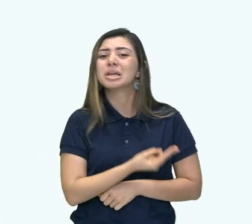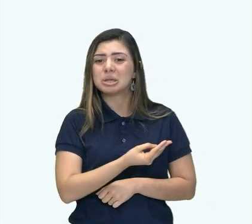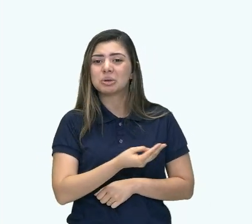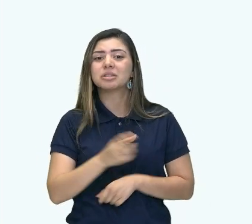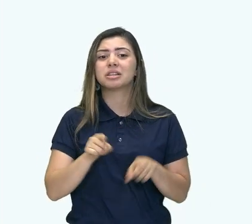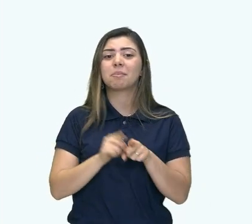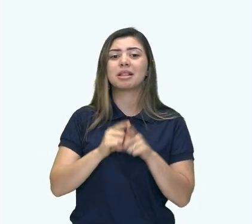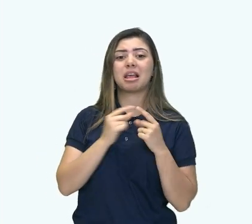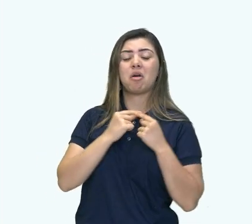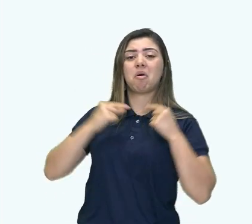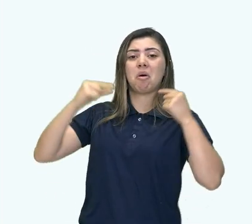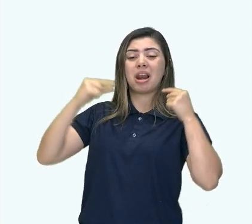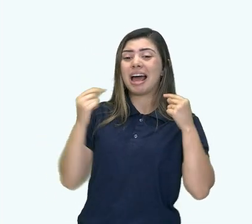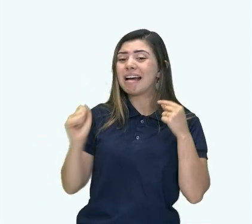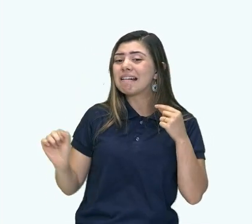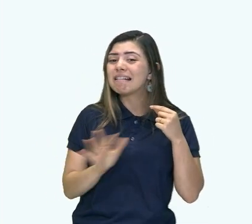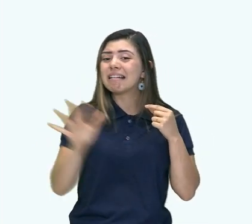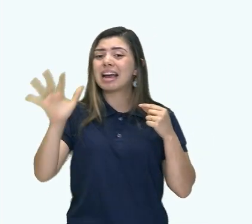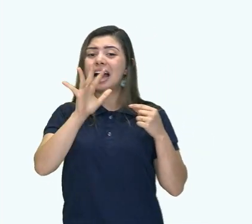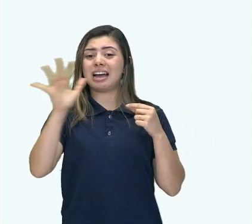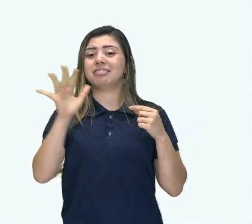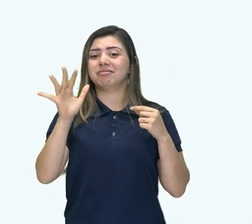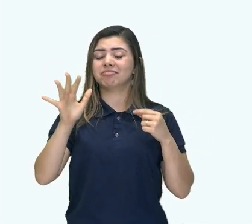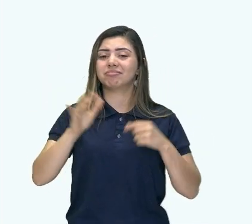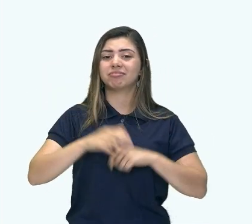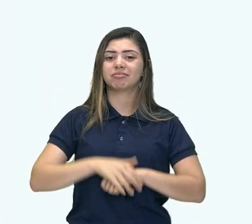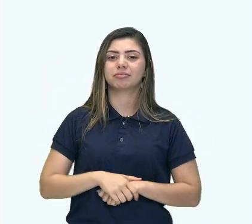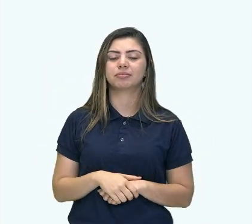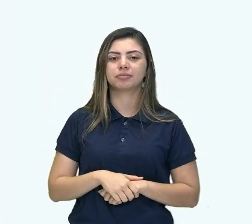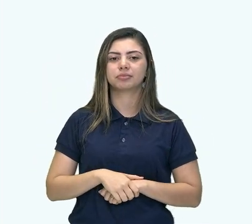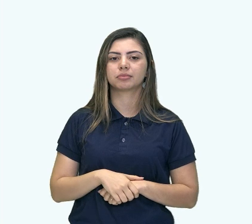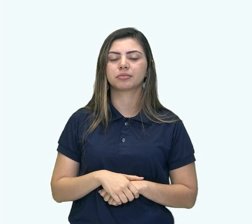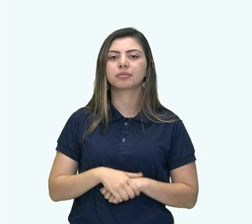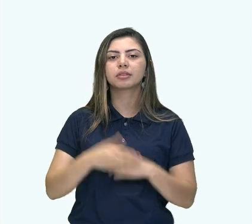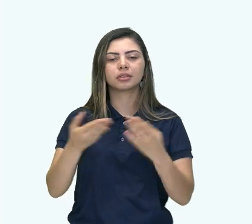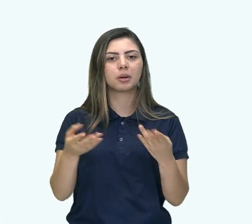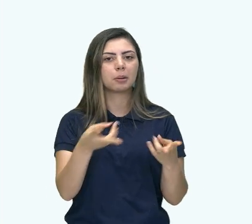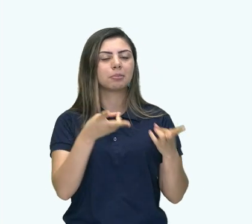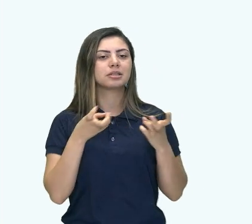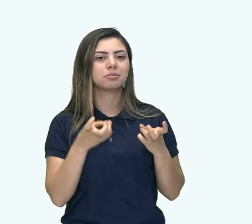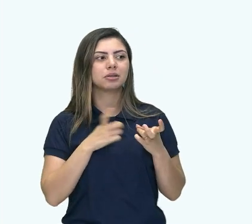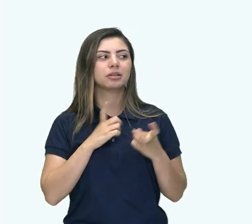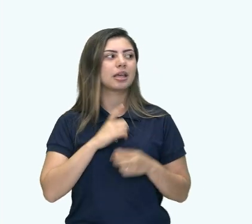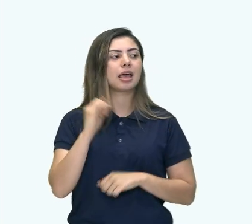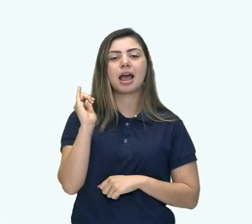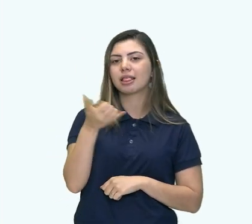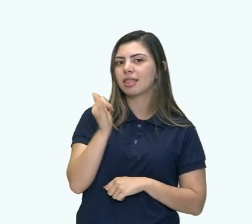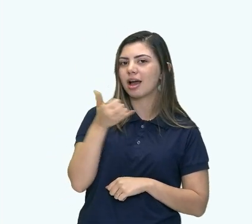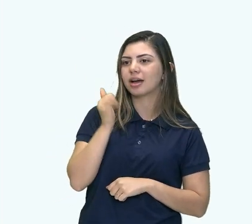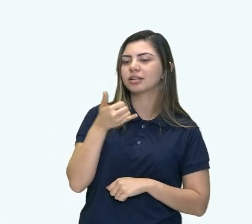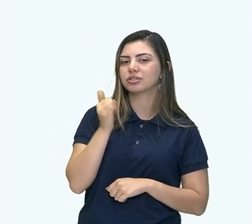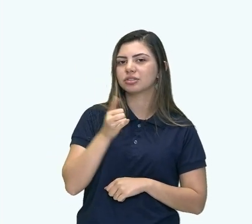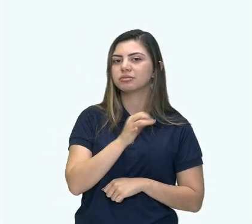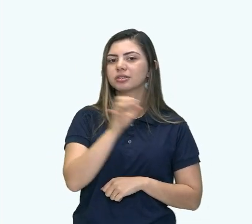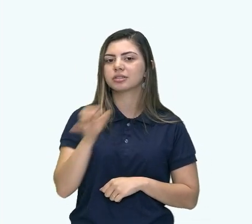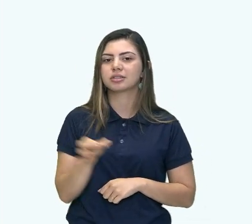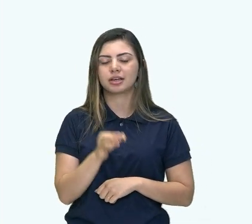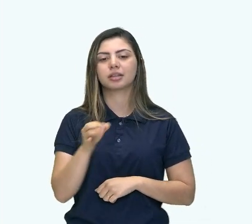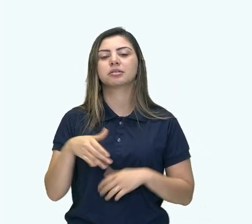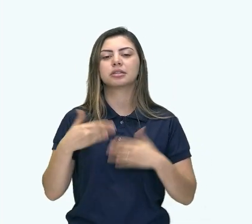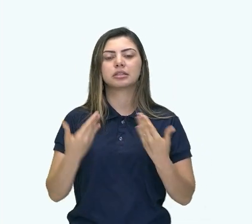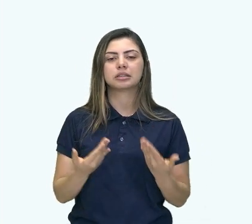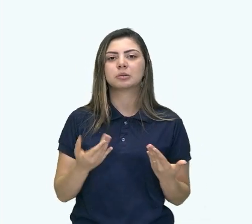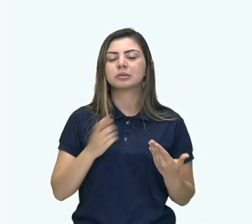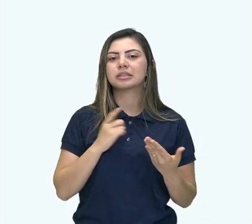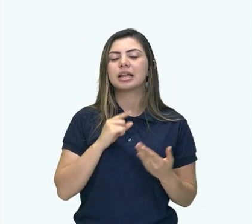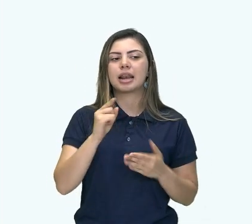que eu conheço? Ele paga na hora. Então é a voz que é dada na narrativa também a grupos marginalizados, esses